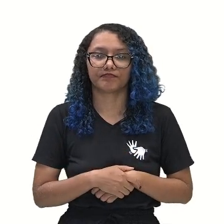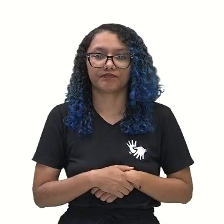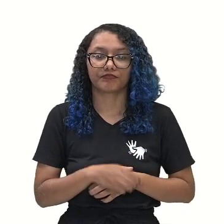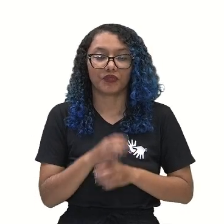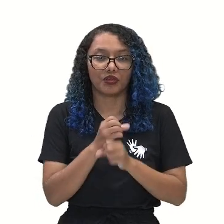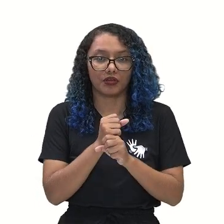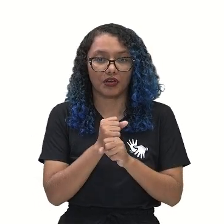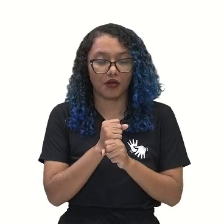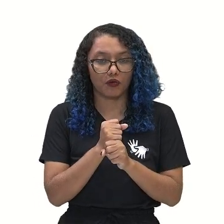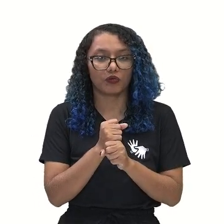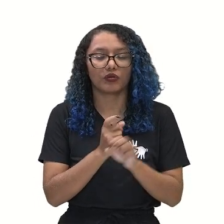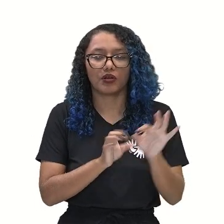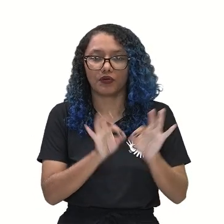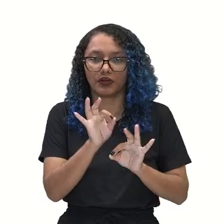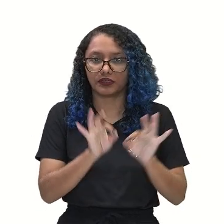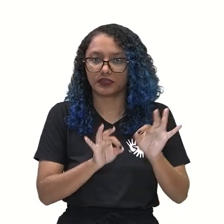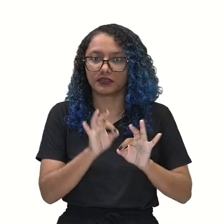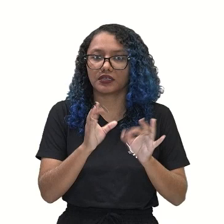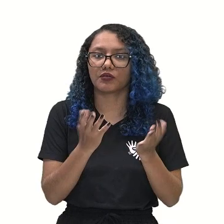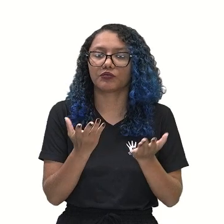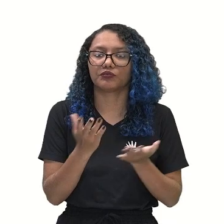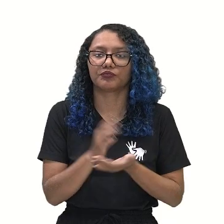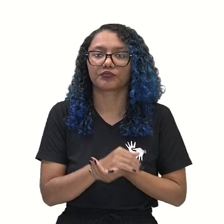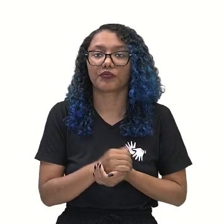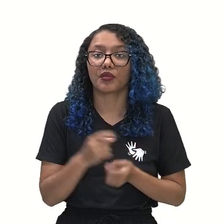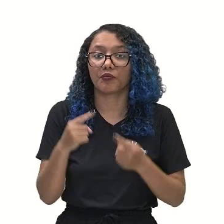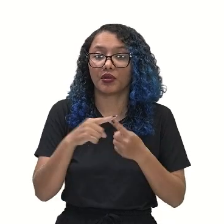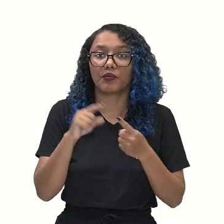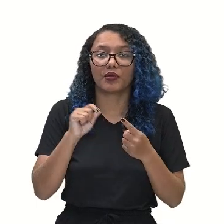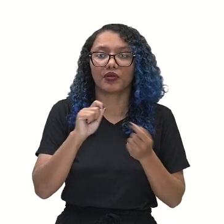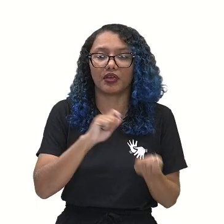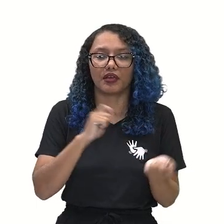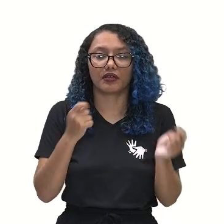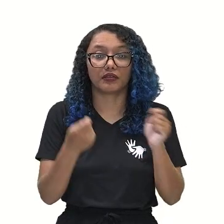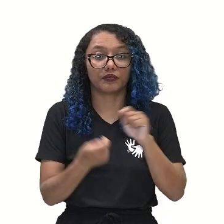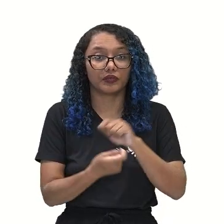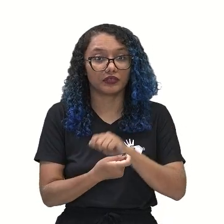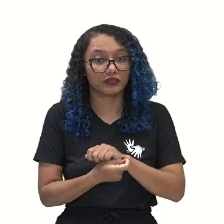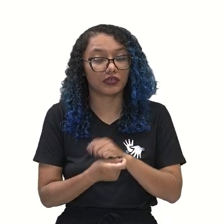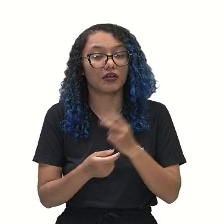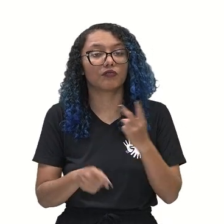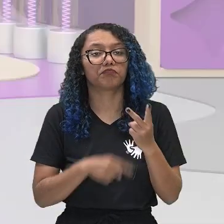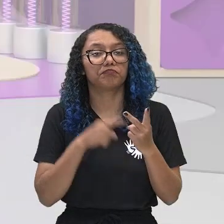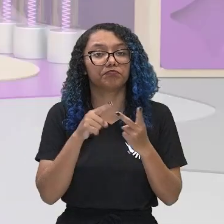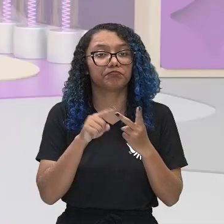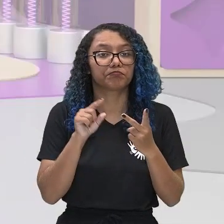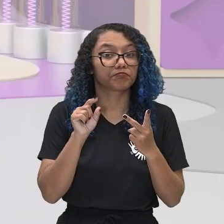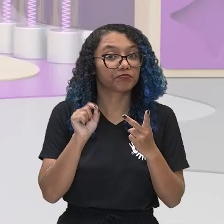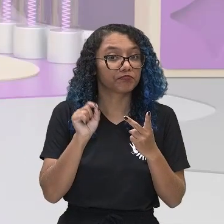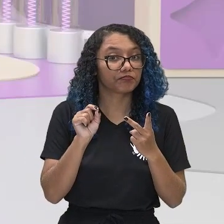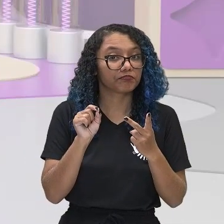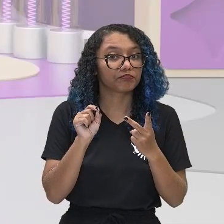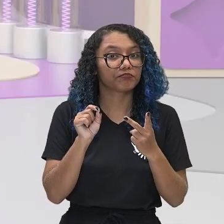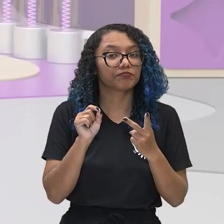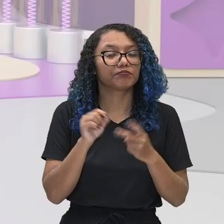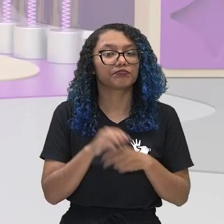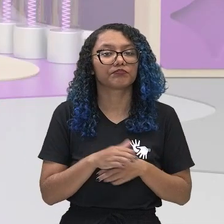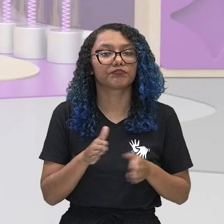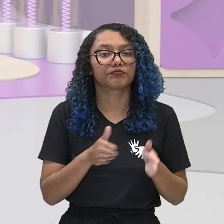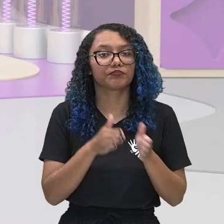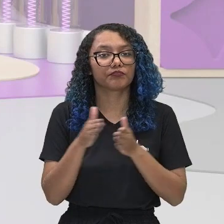exatamente modela, né? Primeiro faz a transcodificação, depois você vai para o segundo passo,